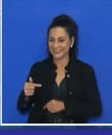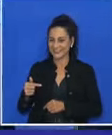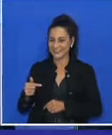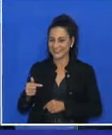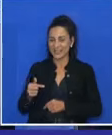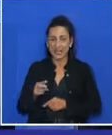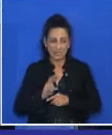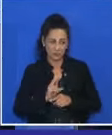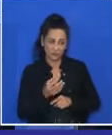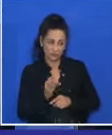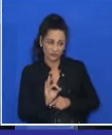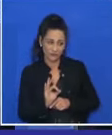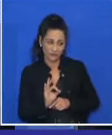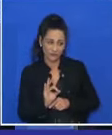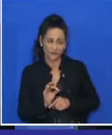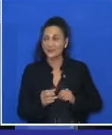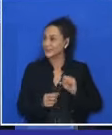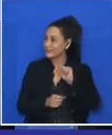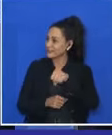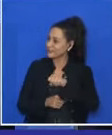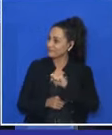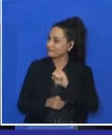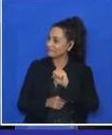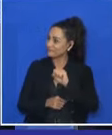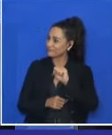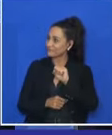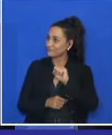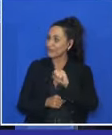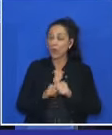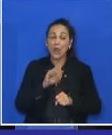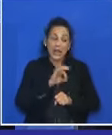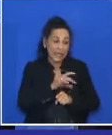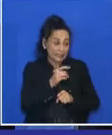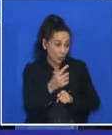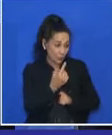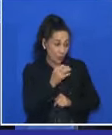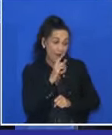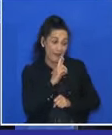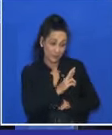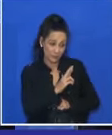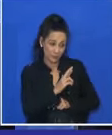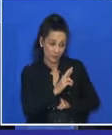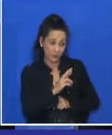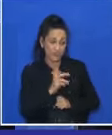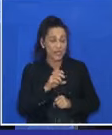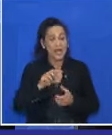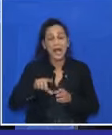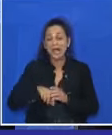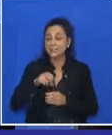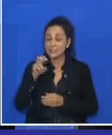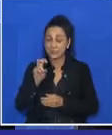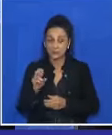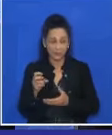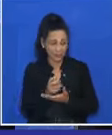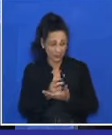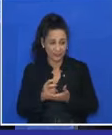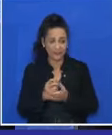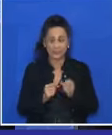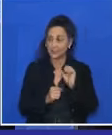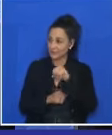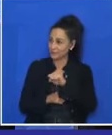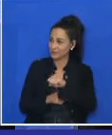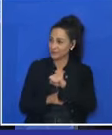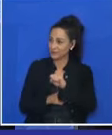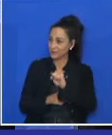57. As auditoras confirmam? Sim, confirmo. Uma por vez, por gentileza. As auditoras confirmam as 5 dezenas sorteadas na quina?